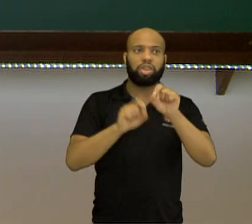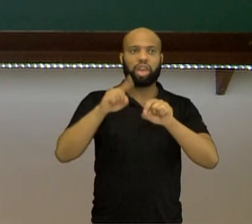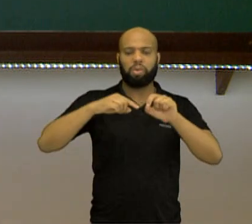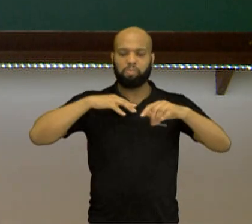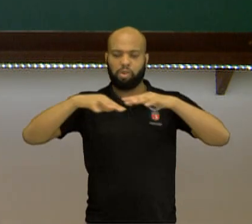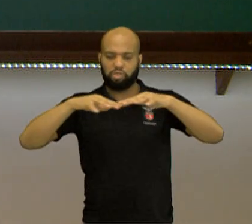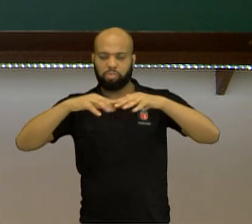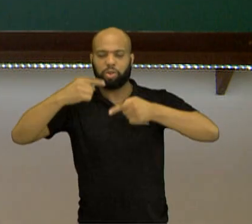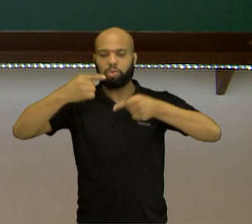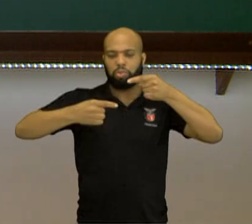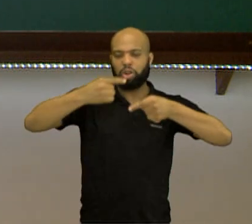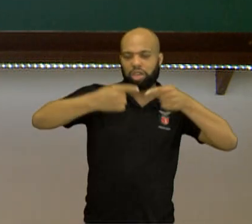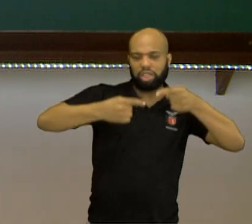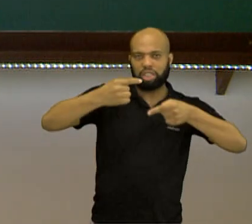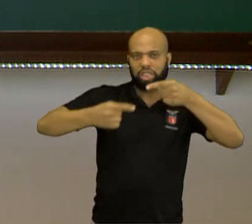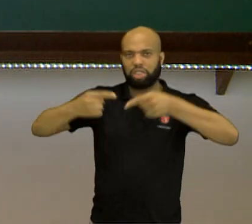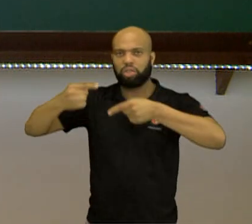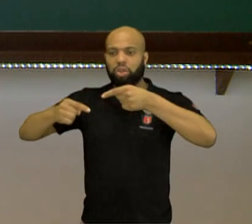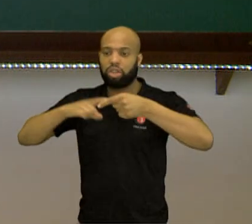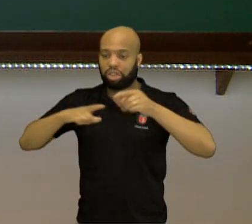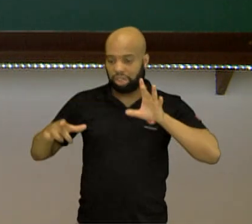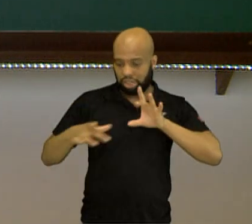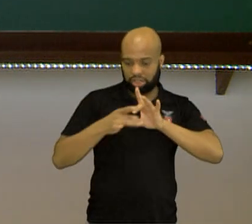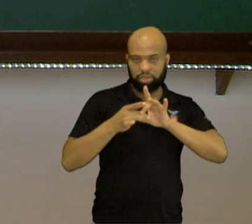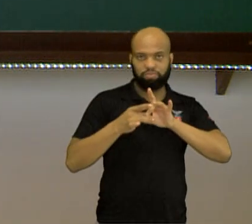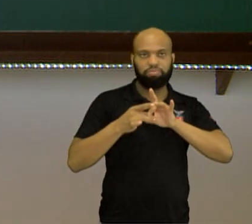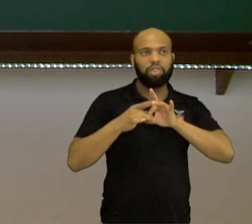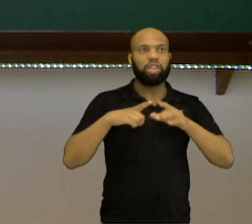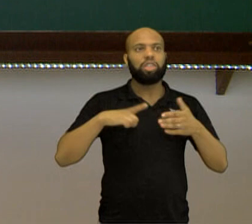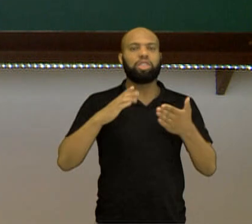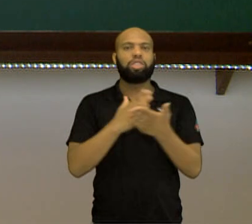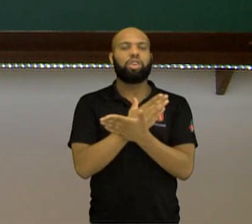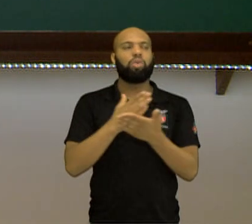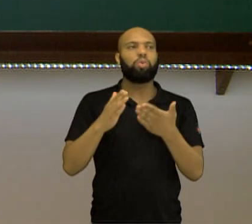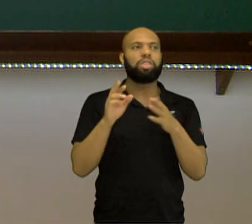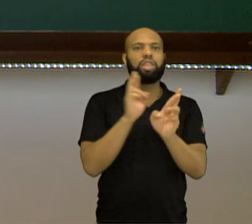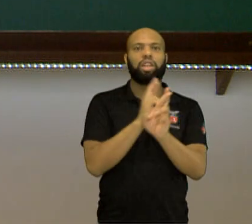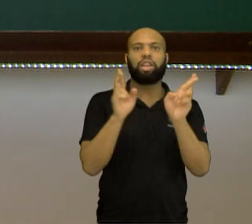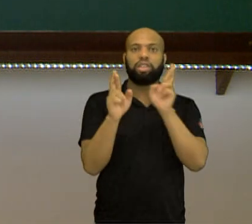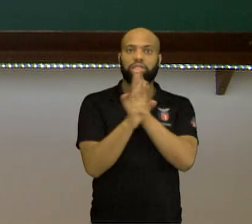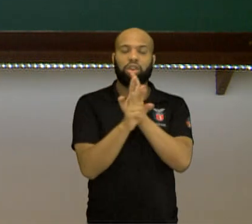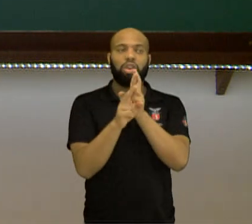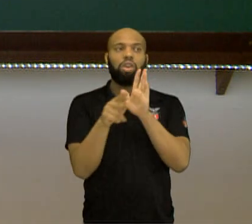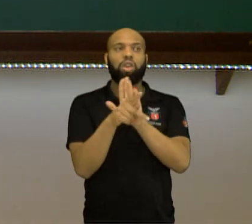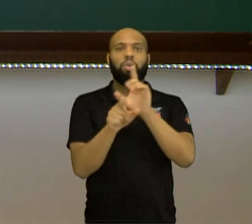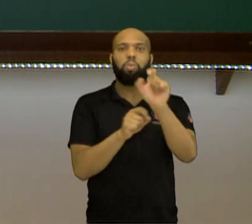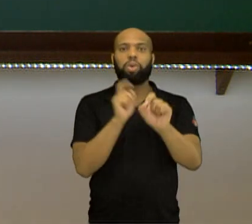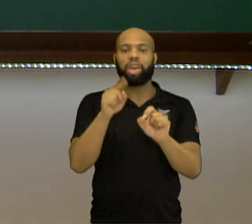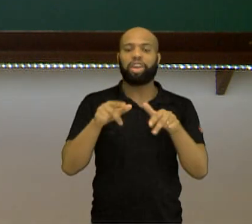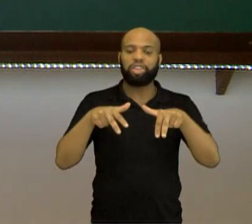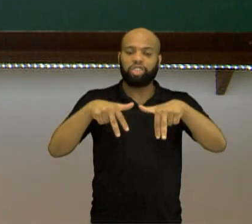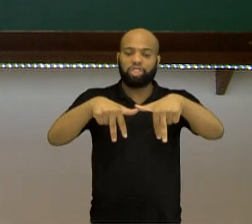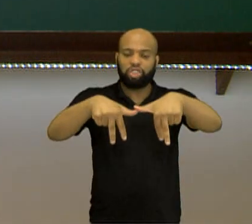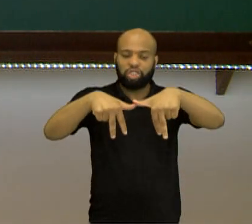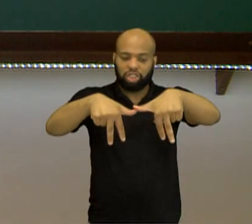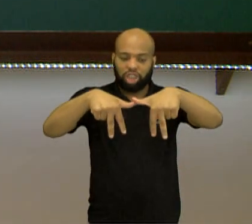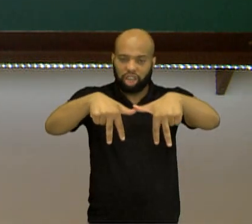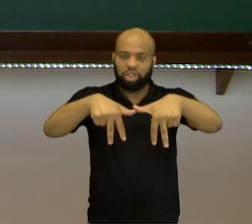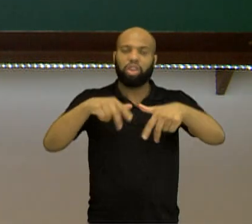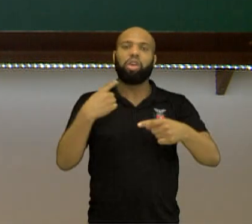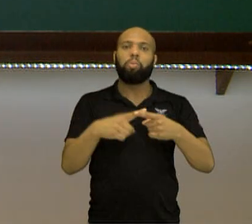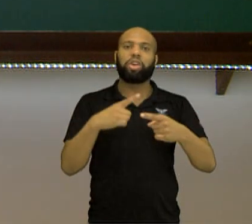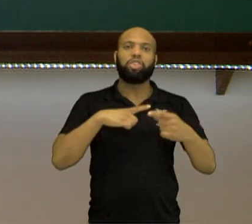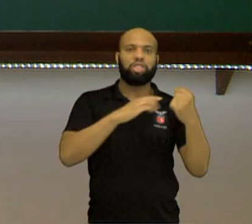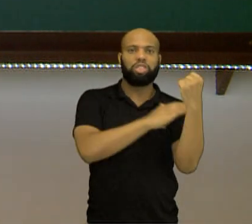políticos ligados a esses trabalhadores, de movimentos ligados à questão de gênero também, né, porque começava também, dentro do feminismo,